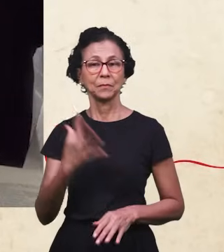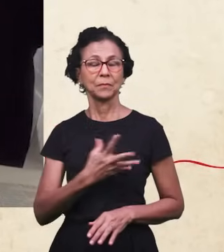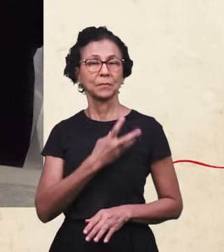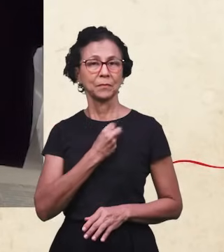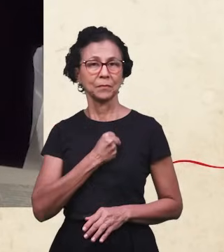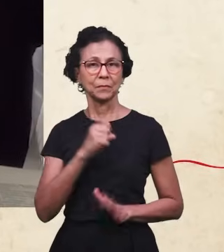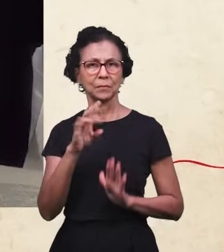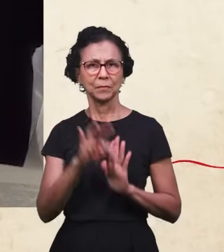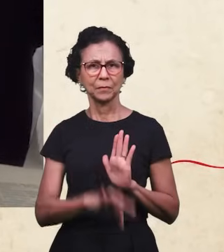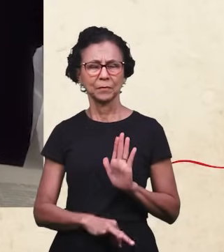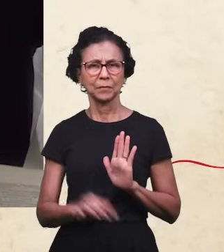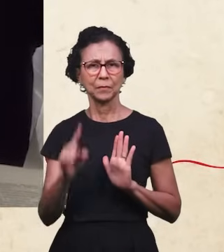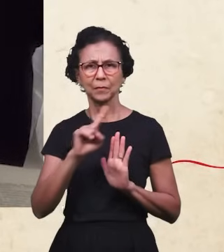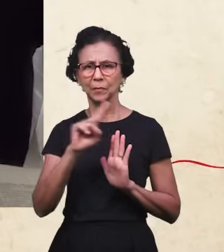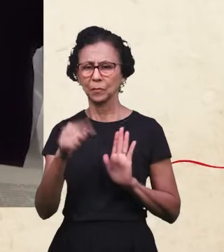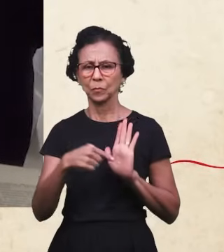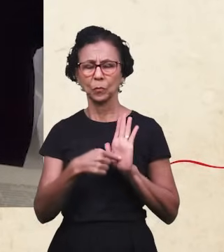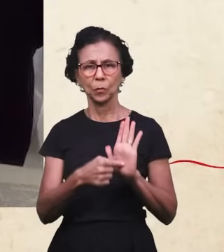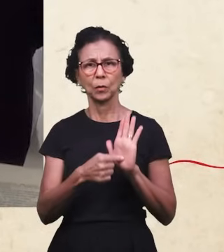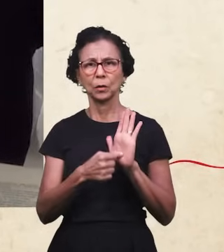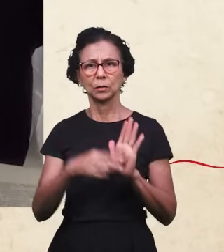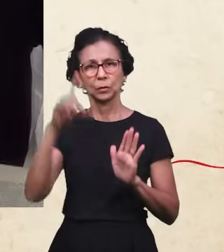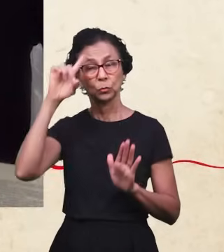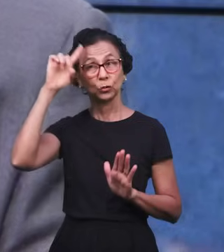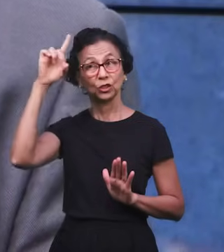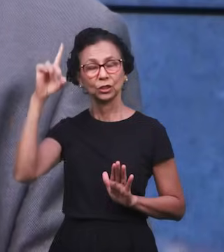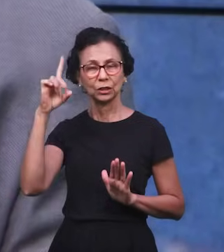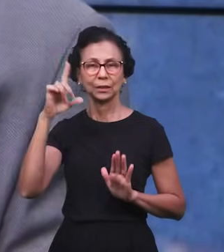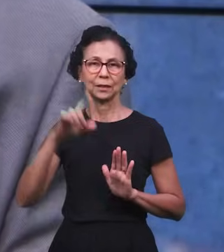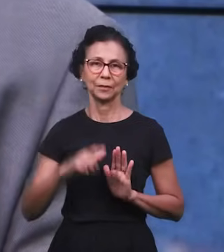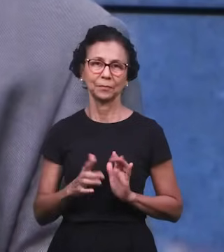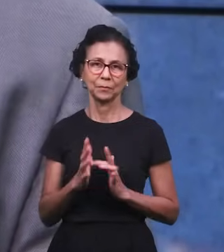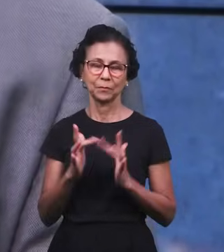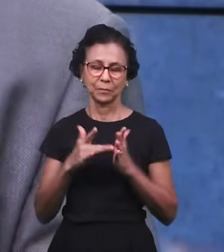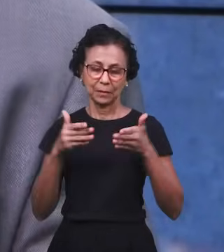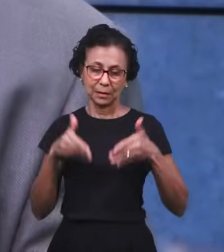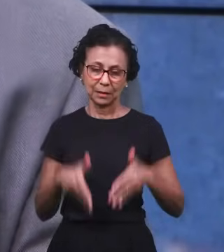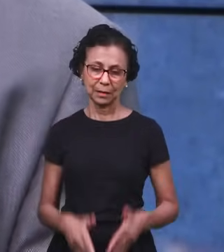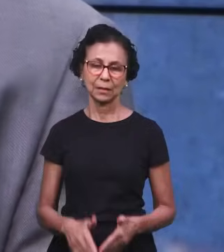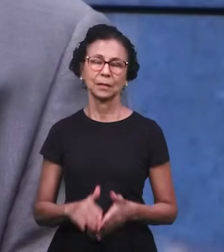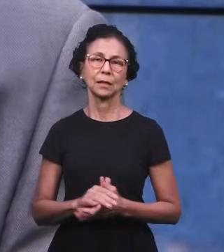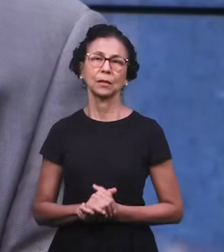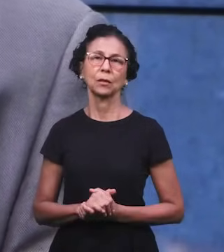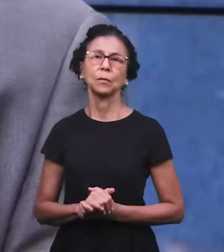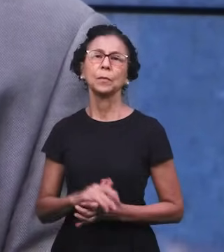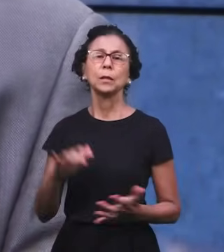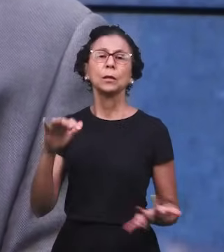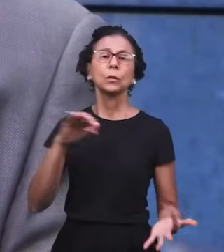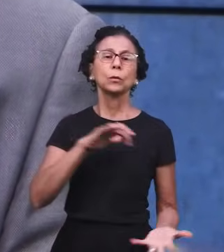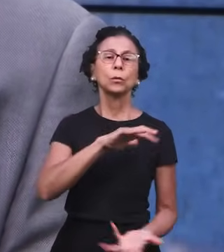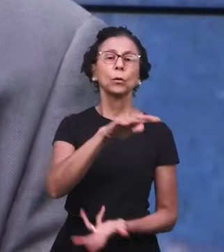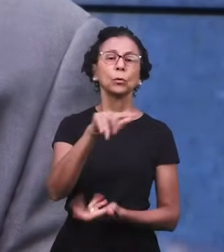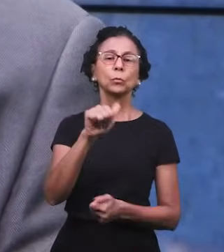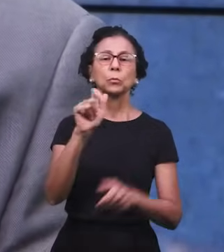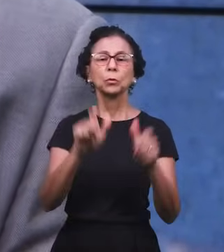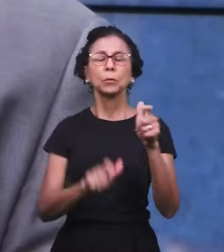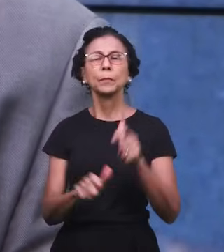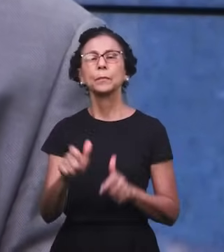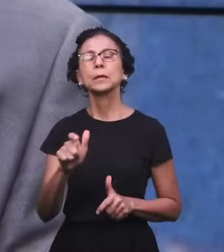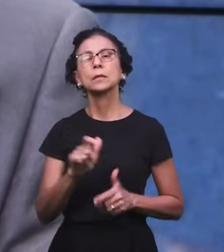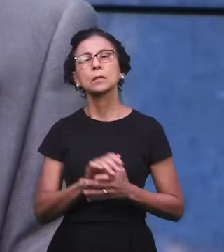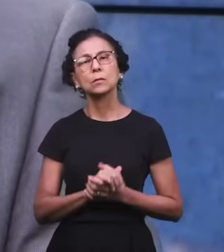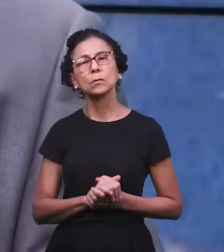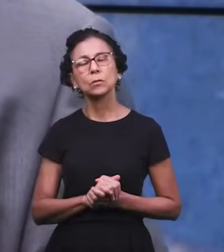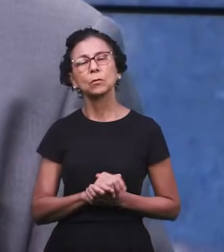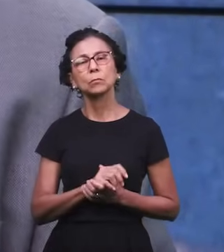e quando nós podemos glorificar pelo nascimento de Jesus? Olha só, a gente que mora numa grande metrópole aqui no estado do Espírito Santo,